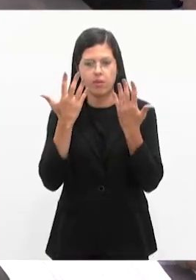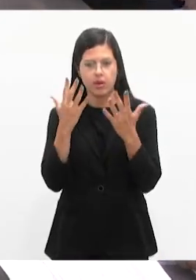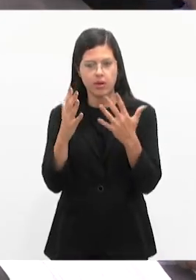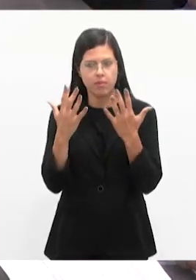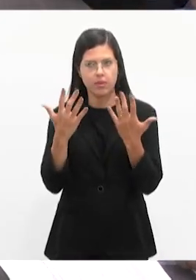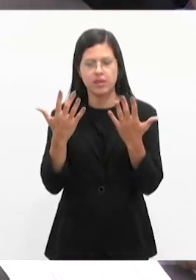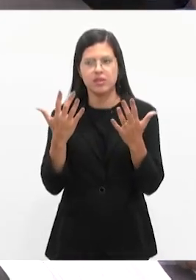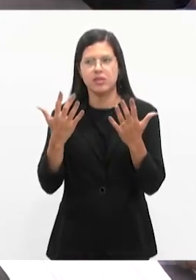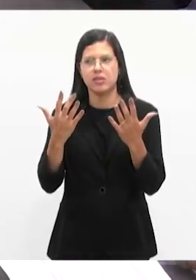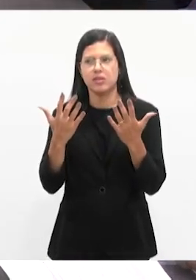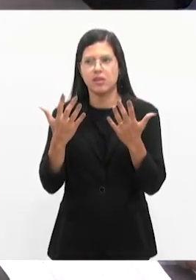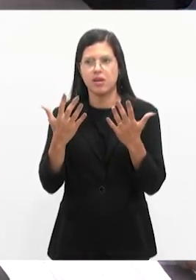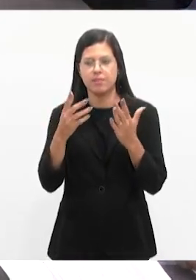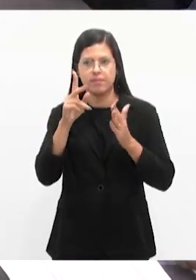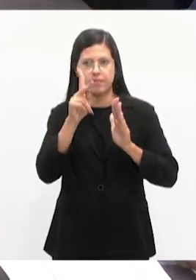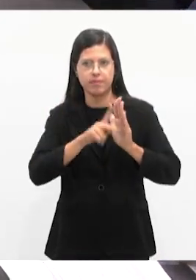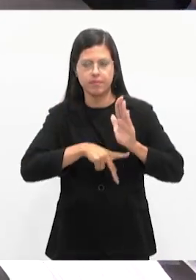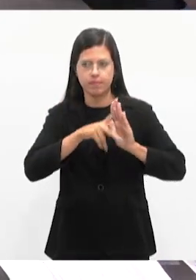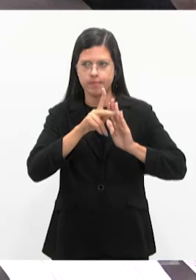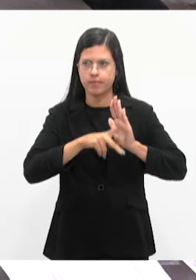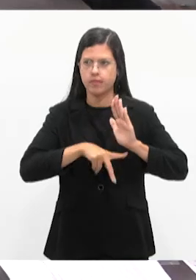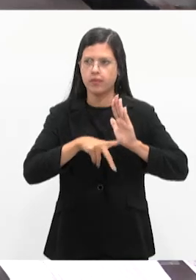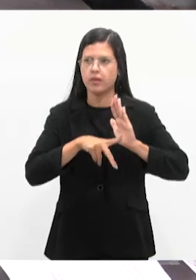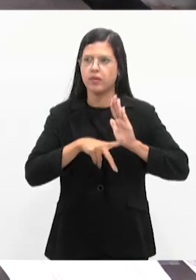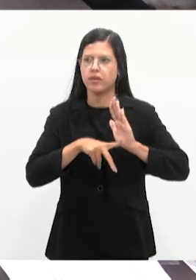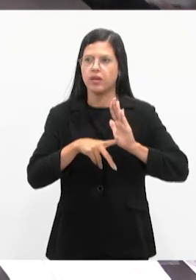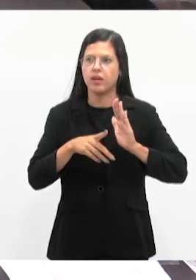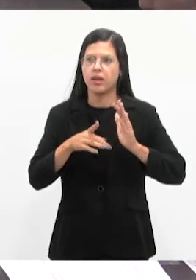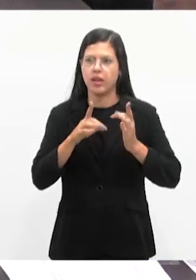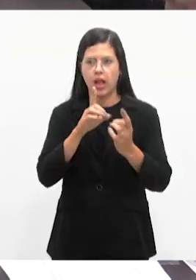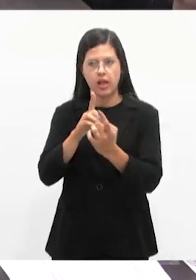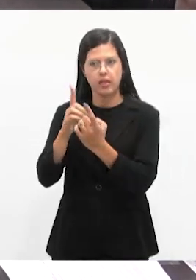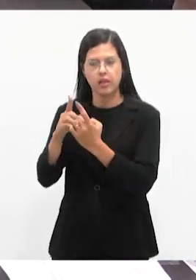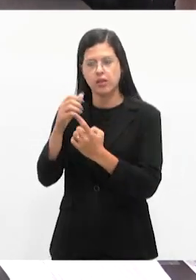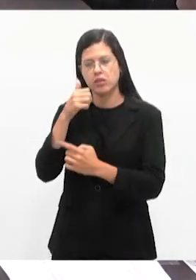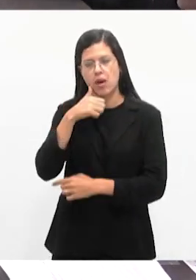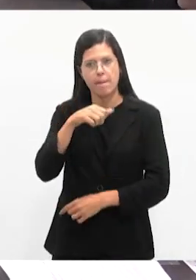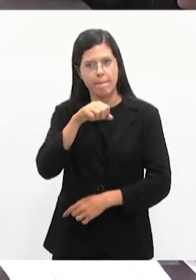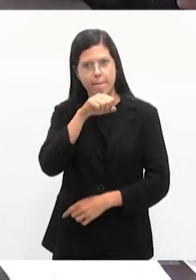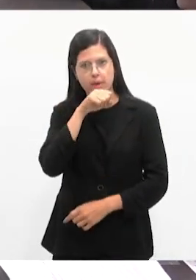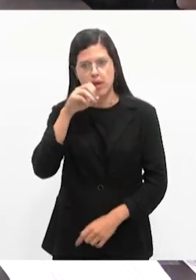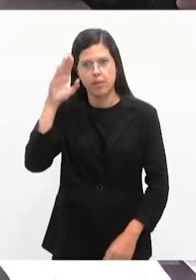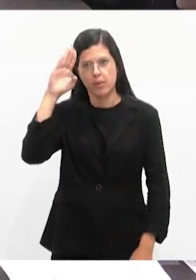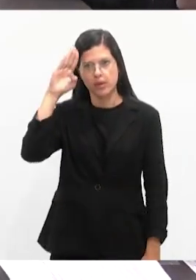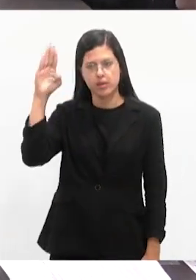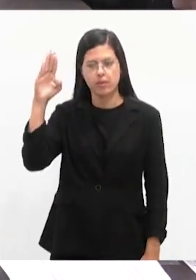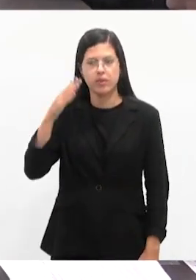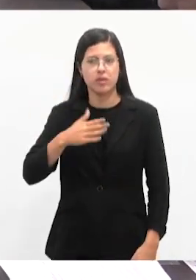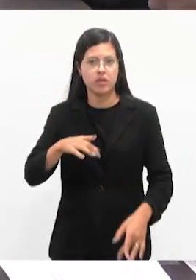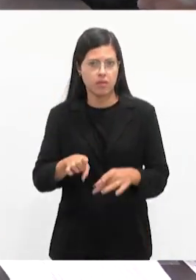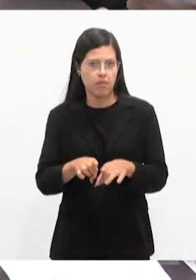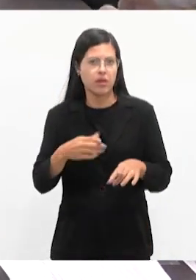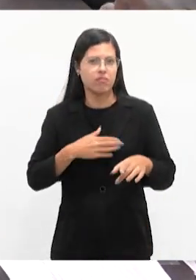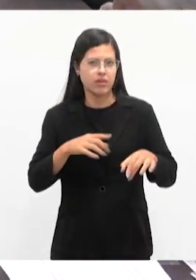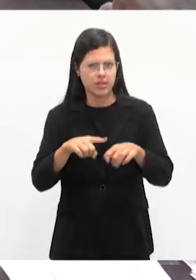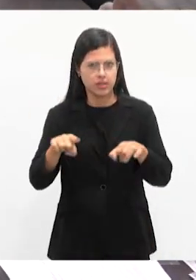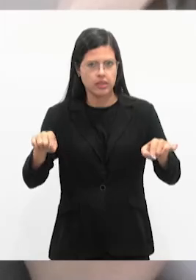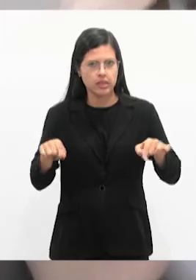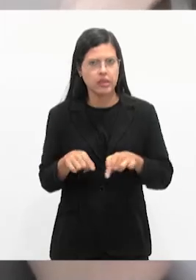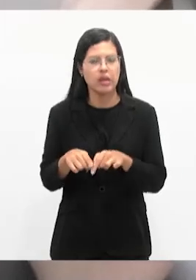né, pelo projeto, né, que atende principalmente as mães que ficam... Eu também, no meu gabinete, recebo muitas